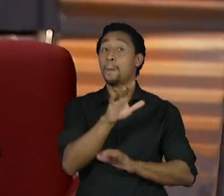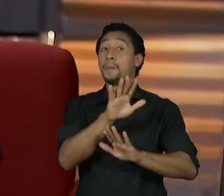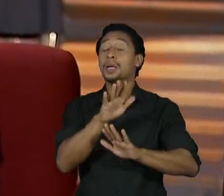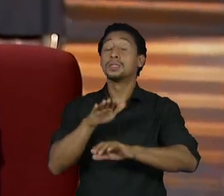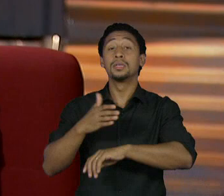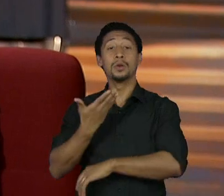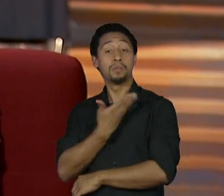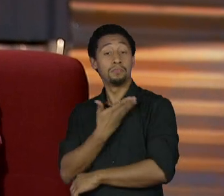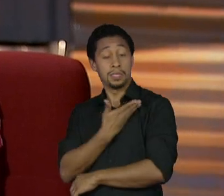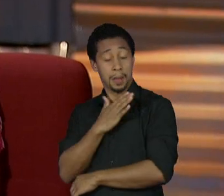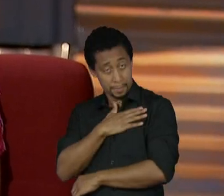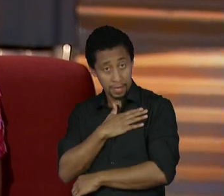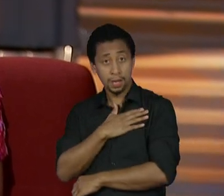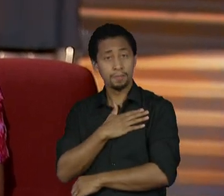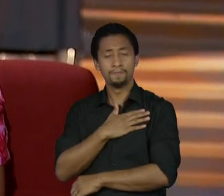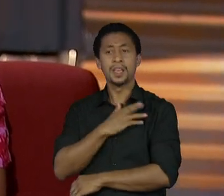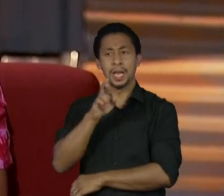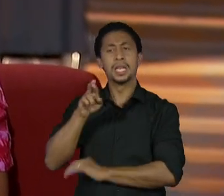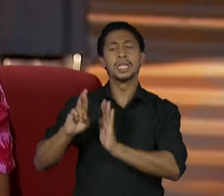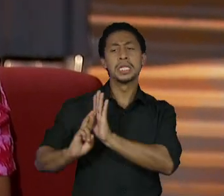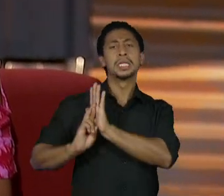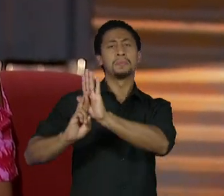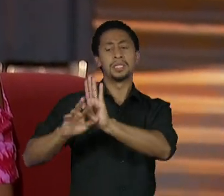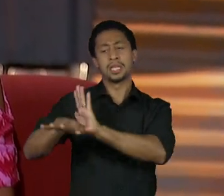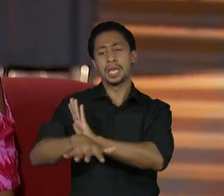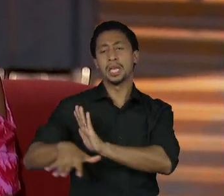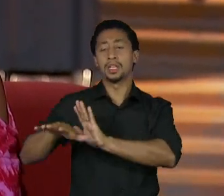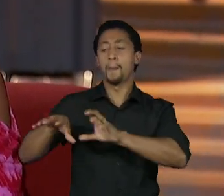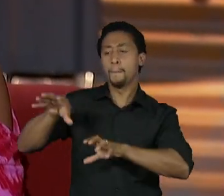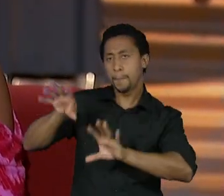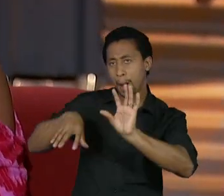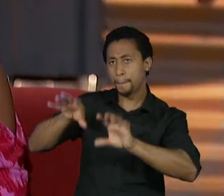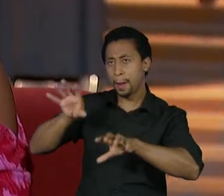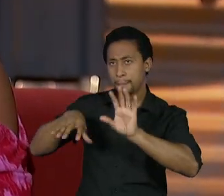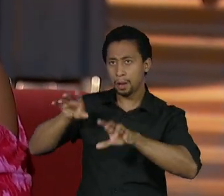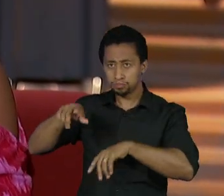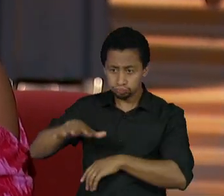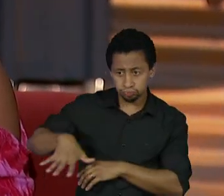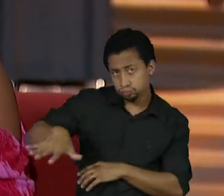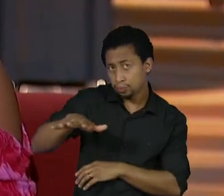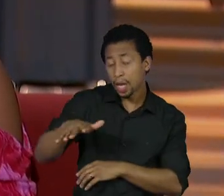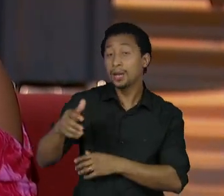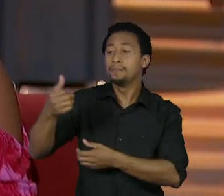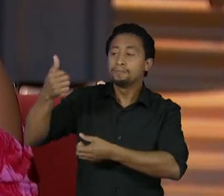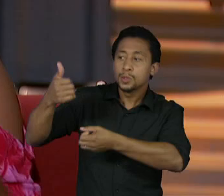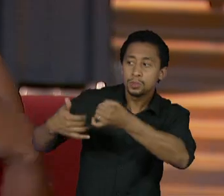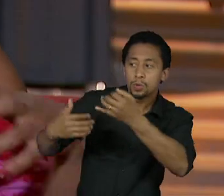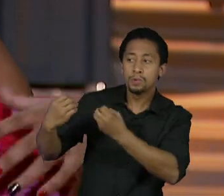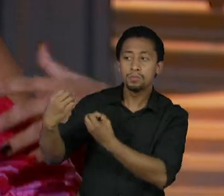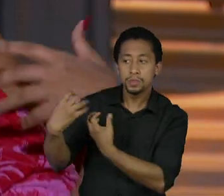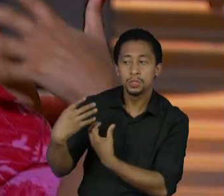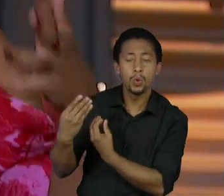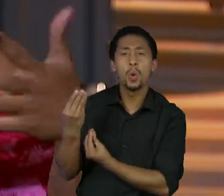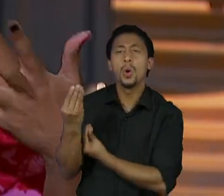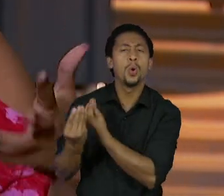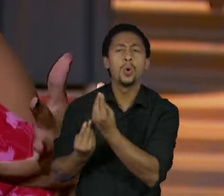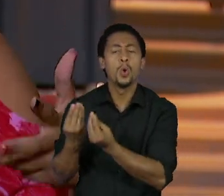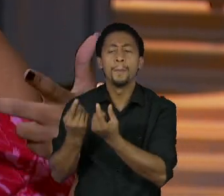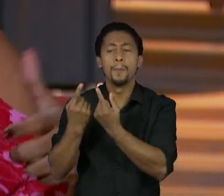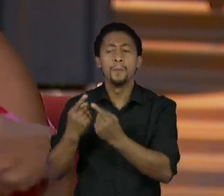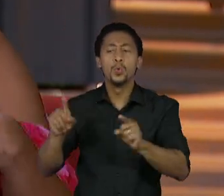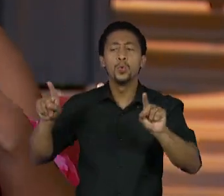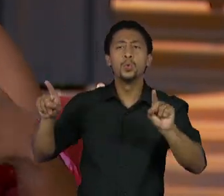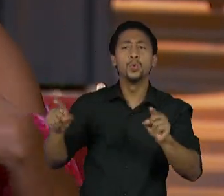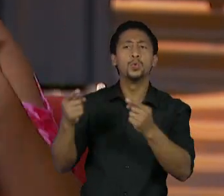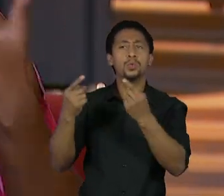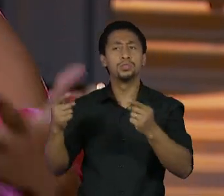Prado. E ela me ensinou sobre como parte de músicas, né, inclusive a forma como mulheres que